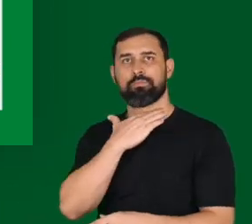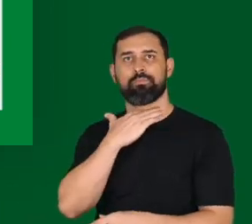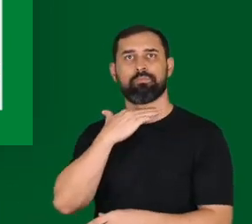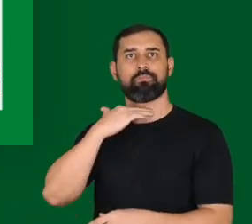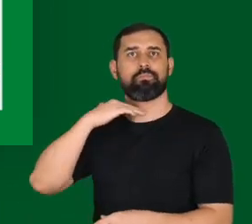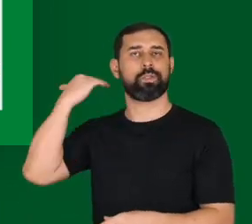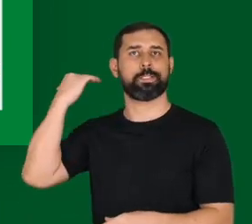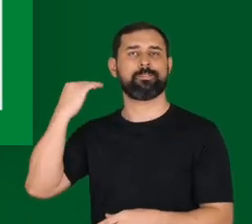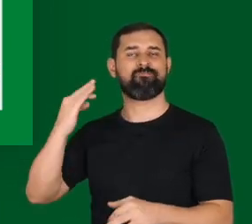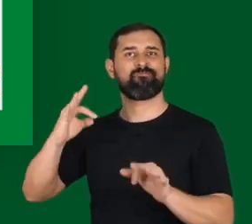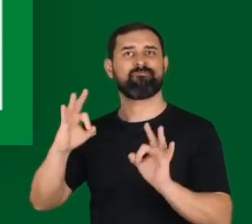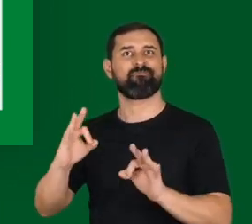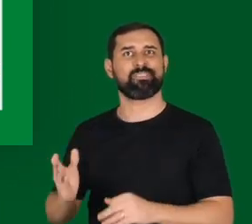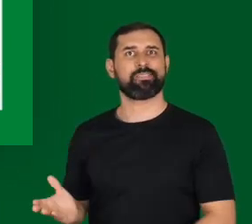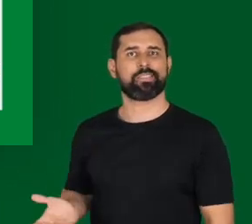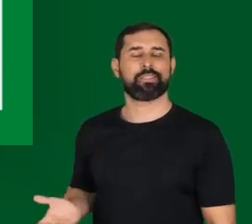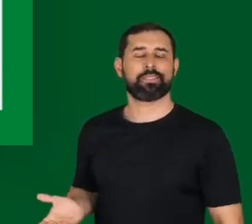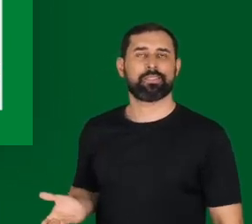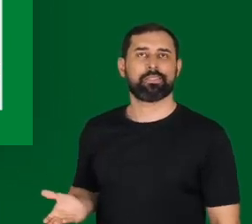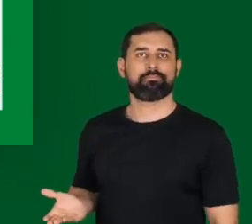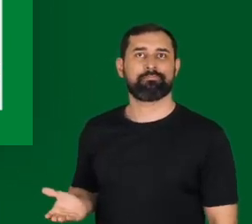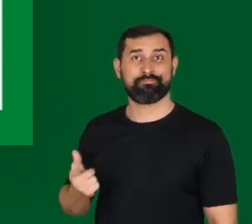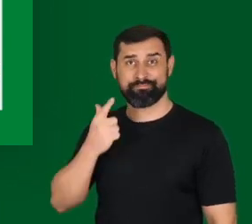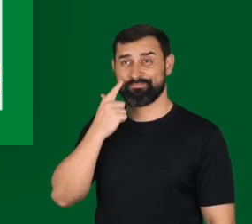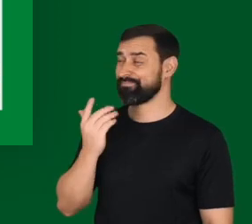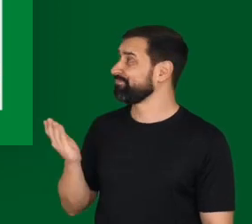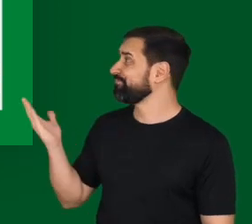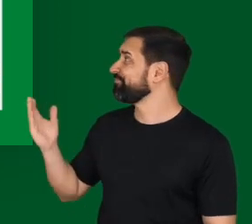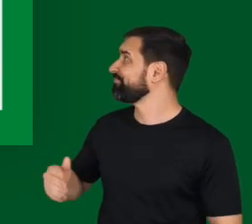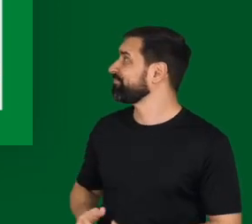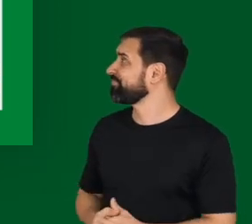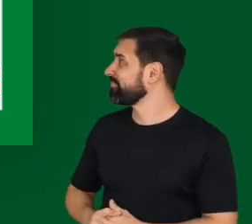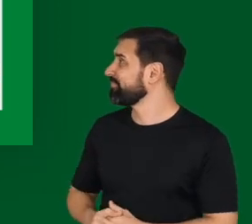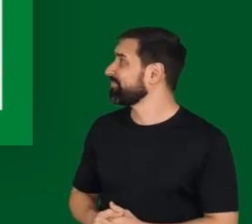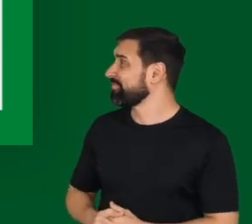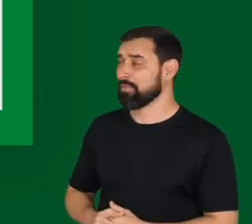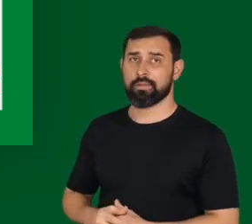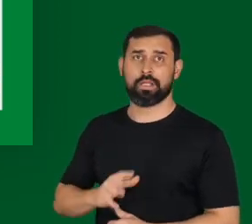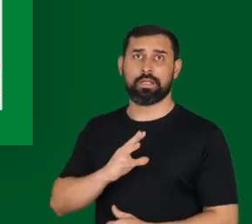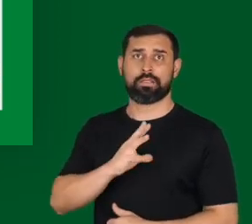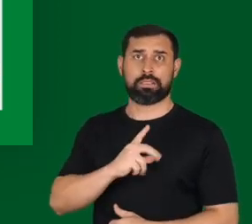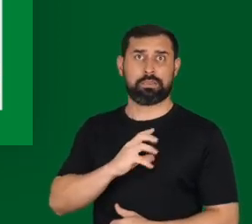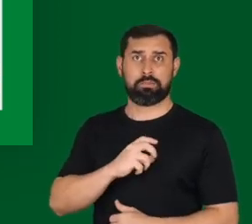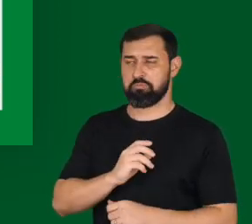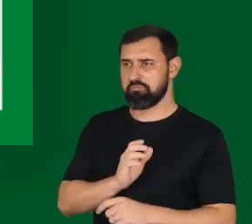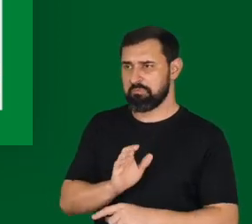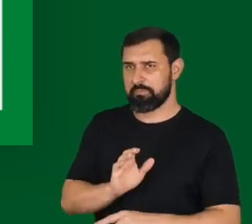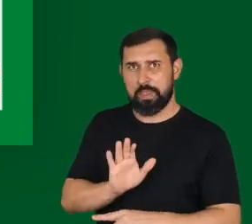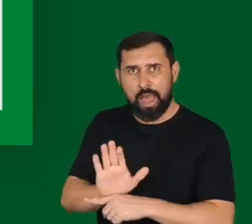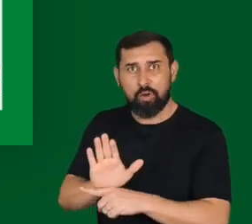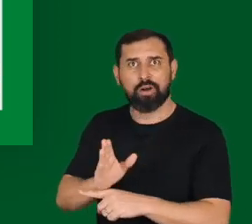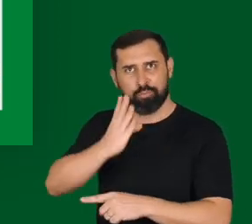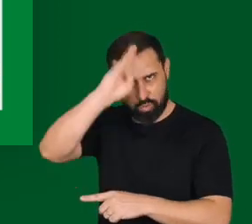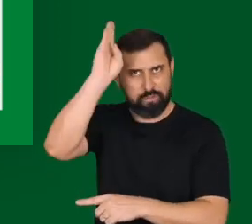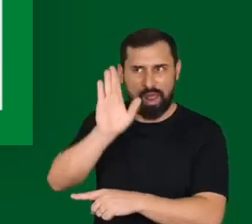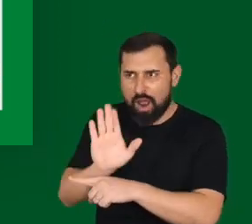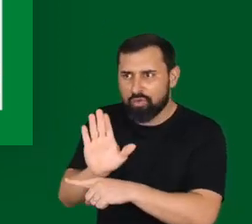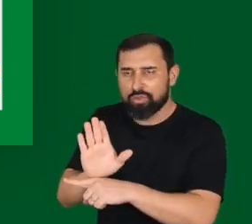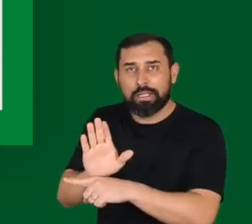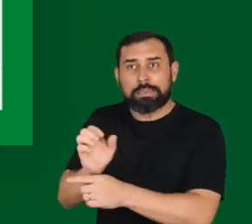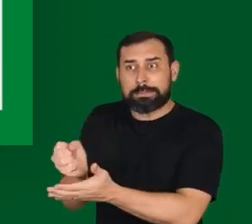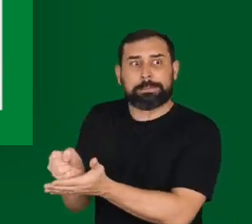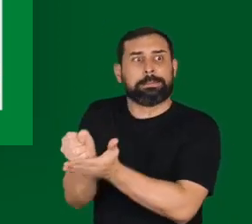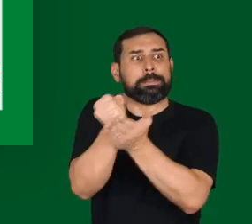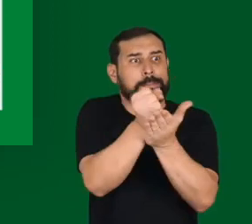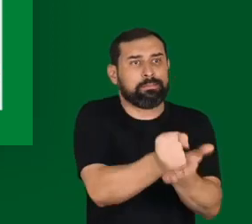e caiu dessa caminhonete. E foi a óbito na cena, né? Aí vocês podem ver a ação aí do SAMU junto com o Corpo de